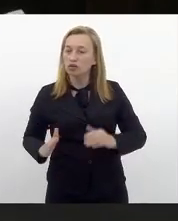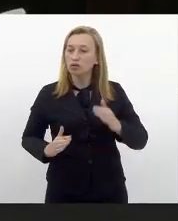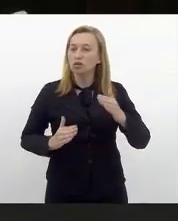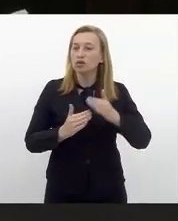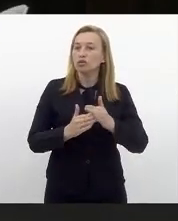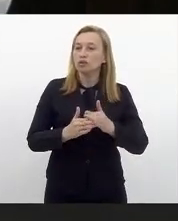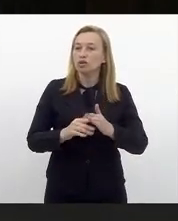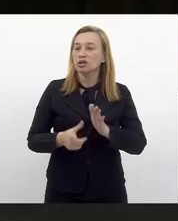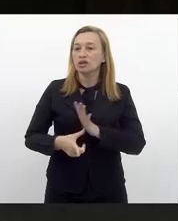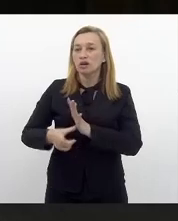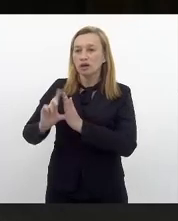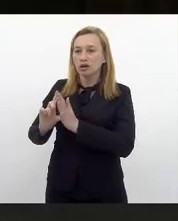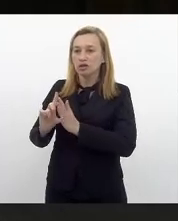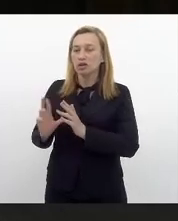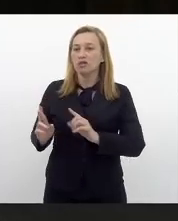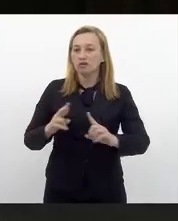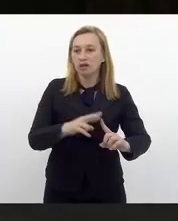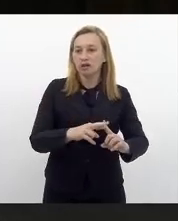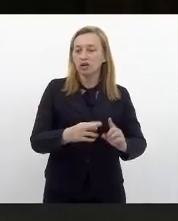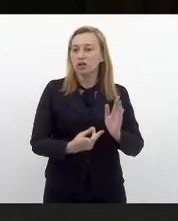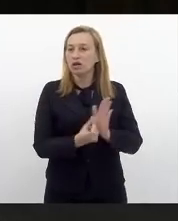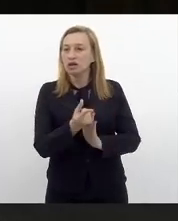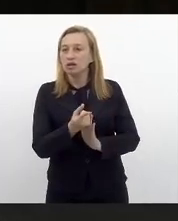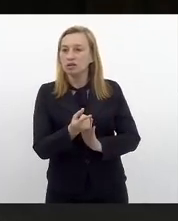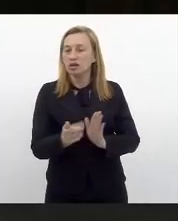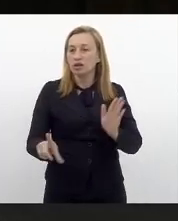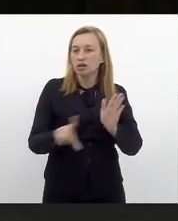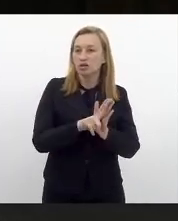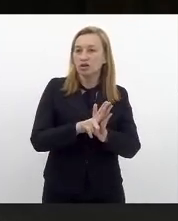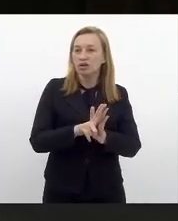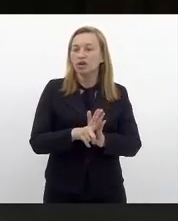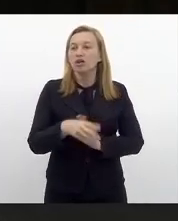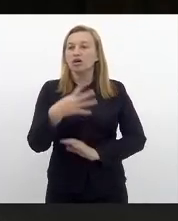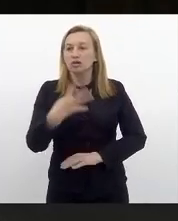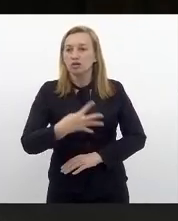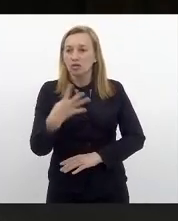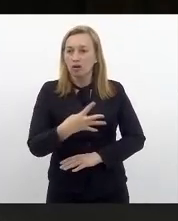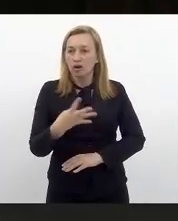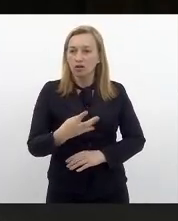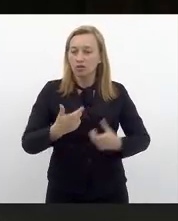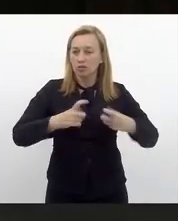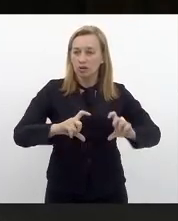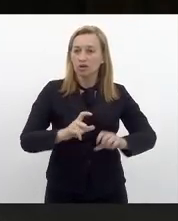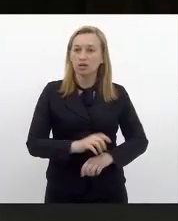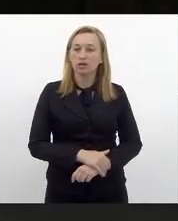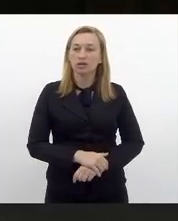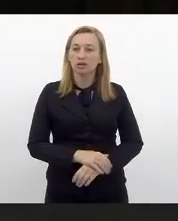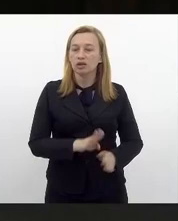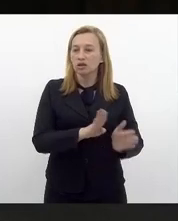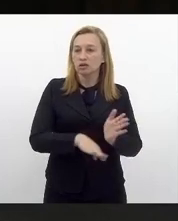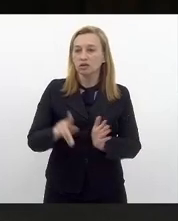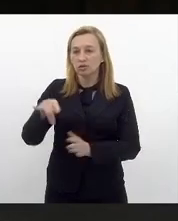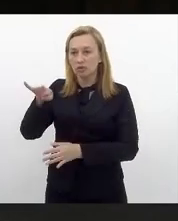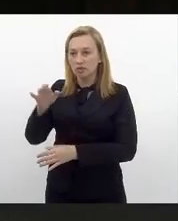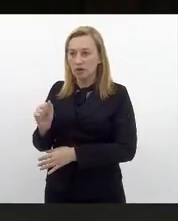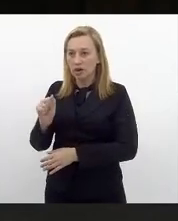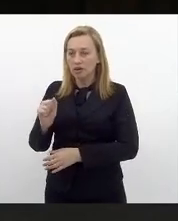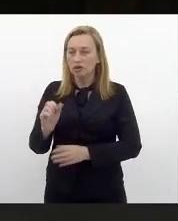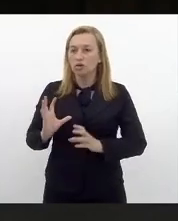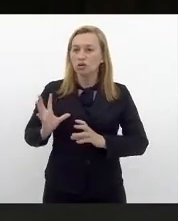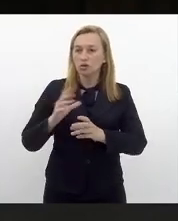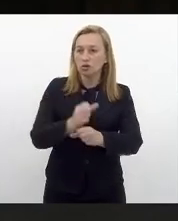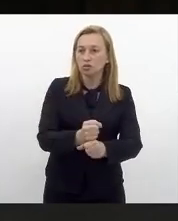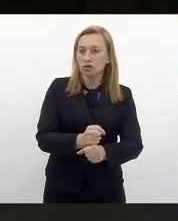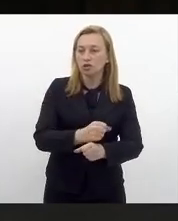exercício anterior ao que se refere a lei orçamentária parágrafo 4 entende-se por despesa primária o